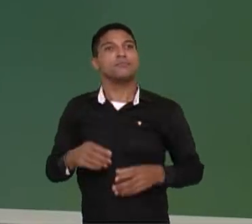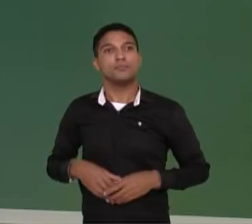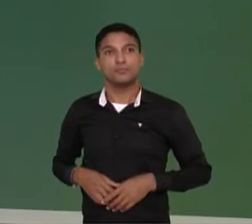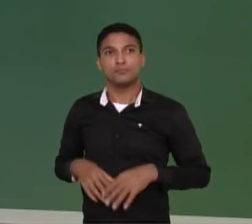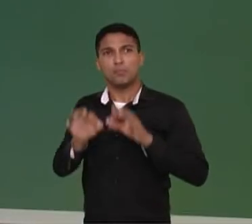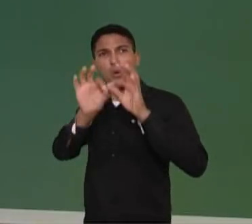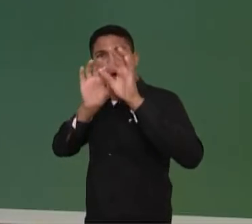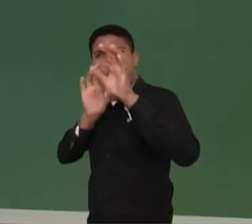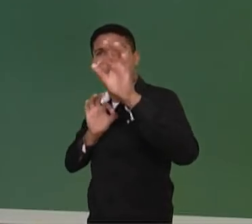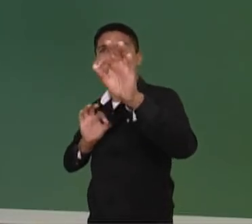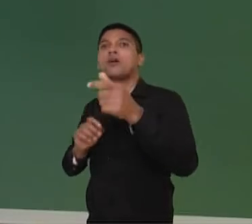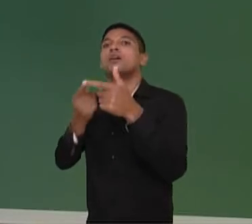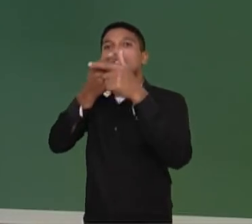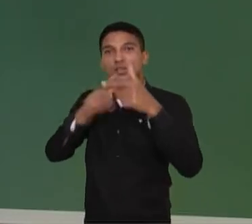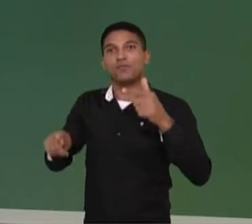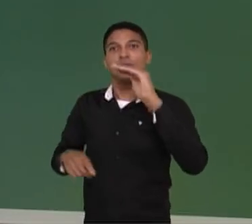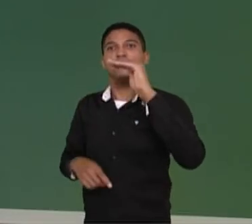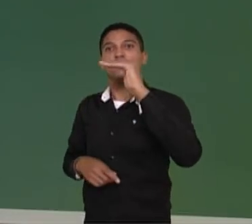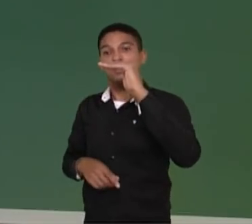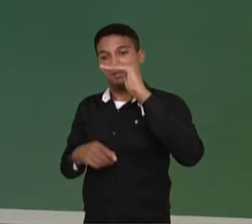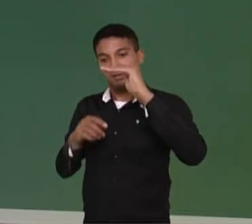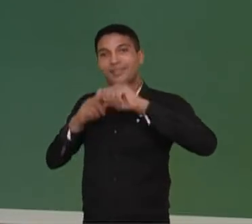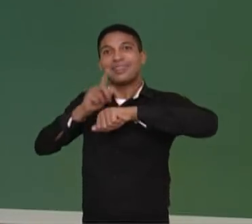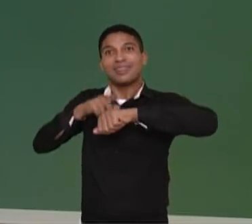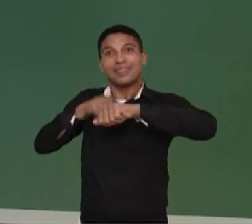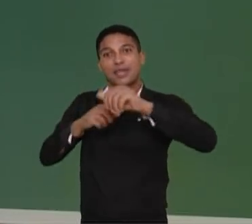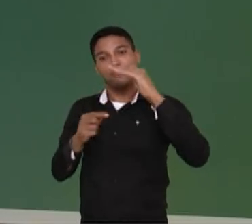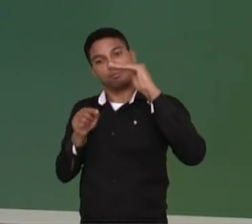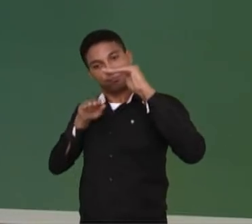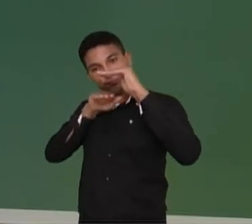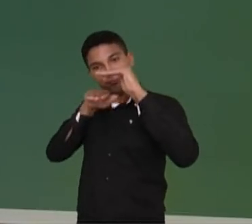Considere um carro que percorre uma distância de 130